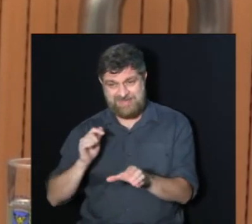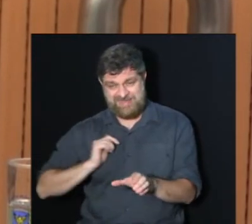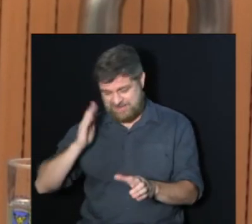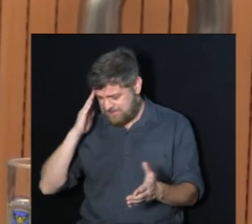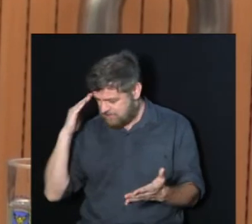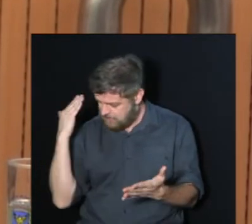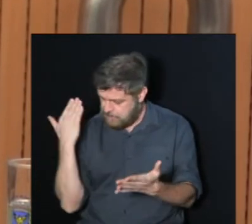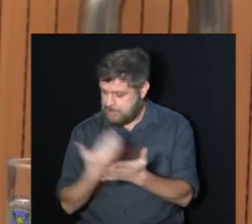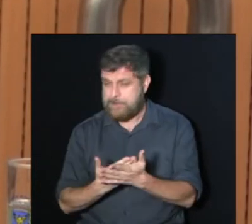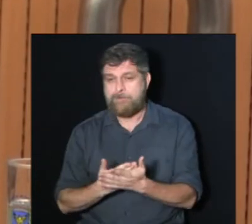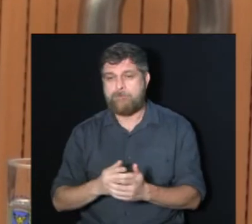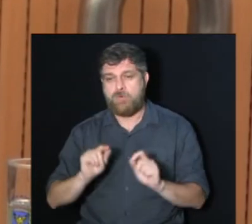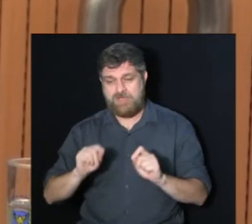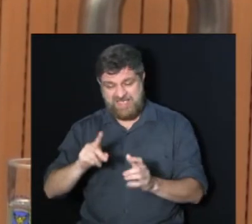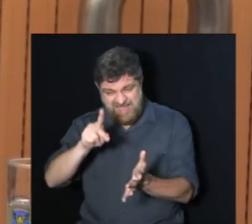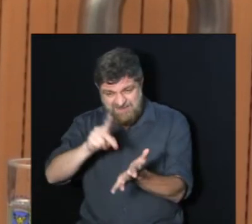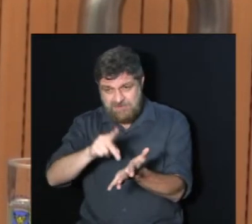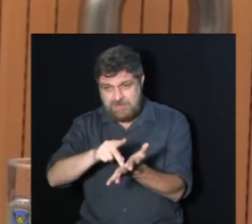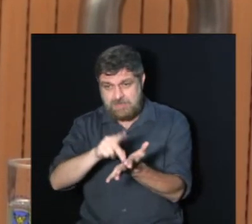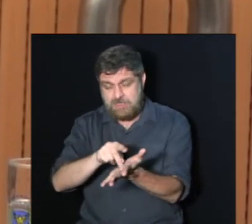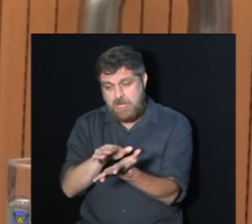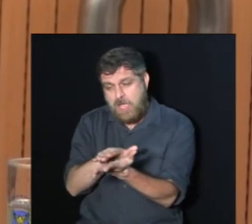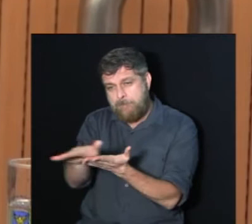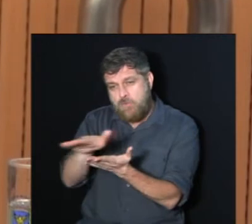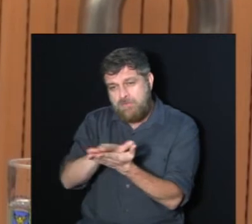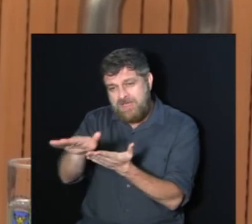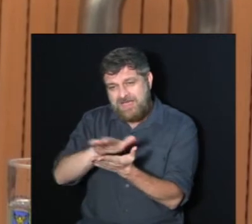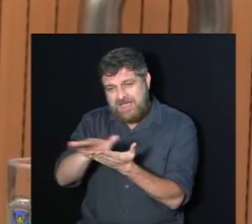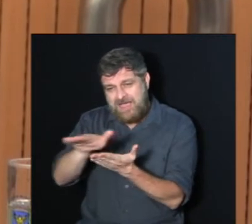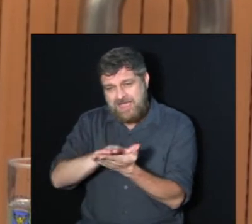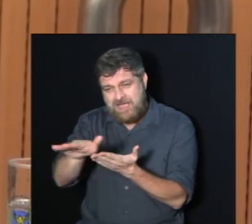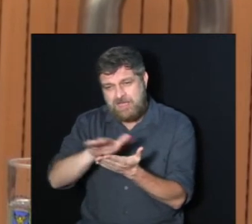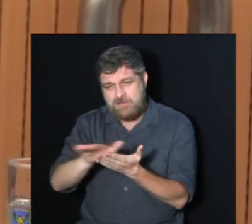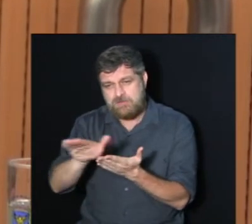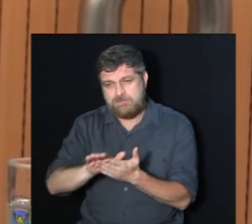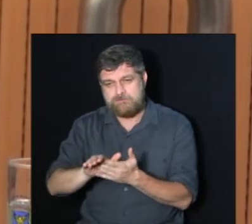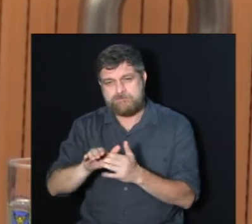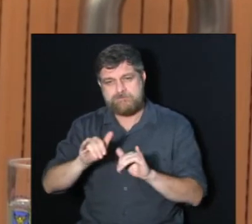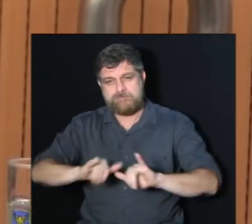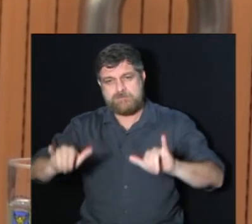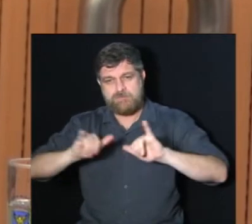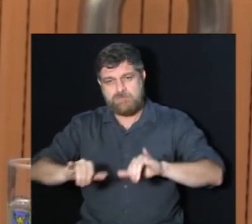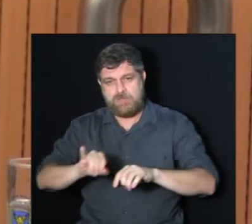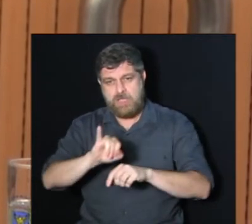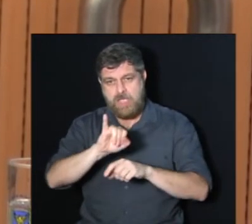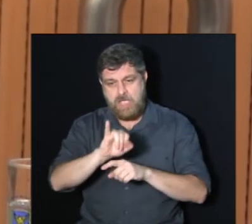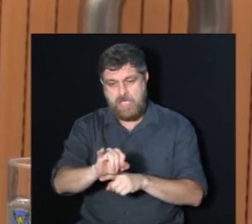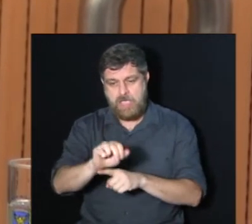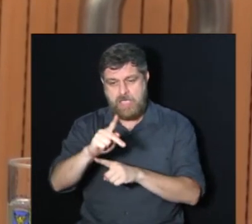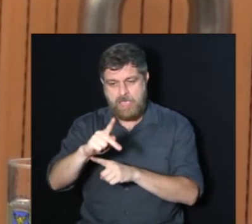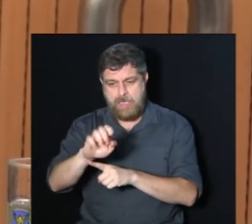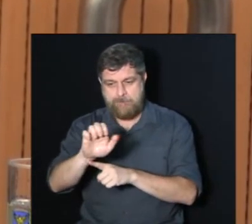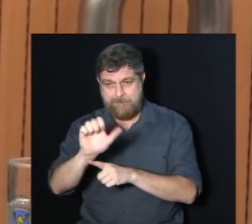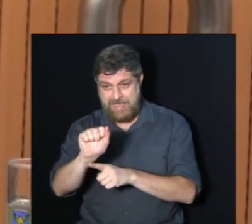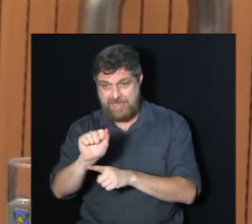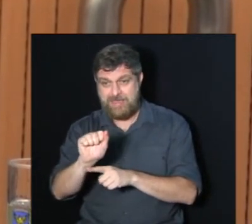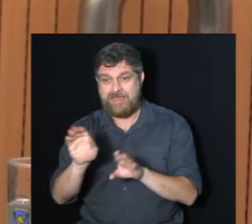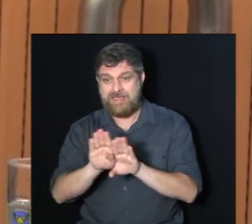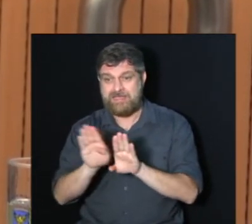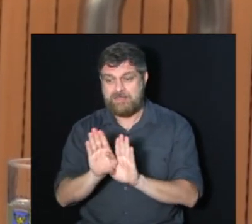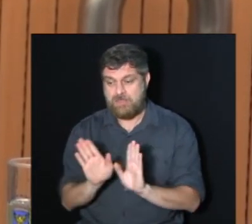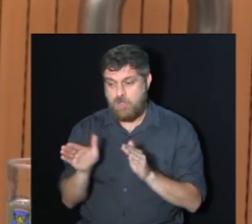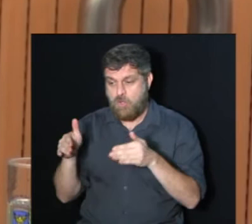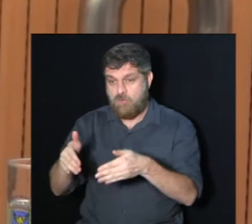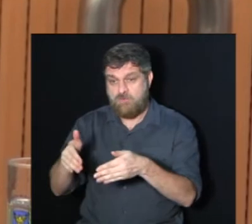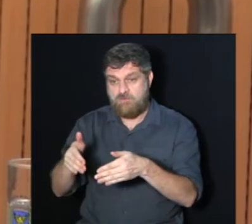confiável é o que é publicado periodicamente também pelo IPEA e pelo Fórum Nacional de Segurança Pública,